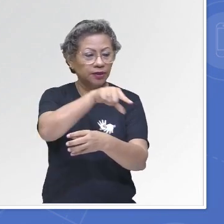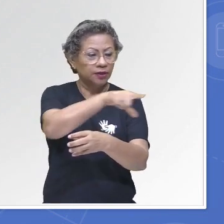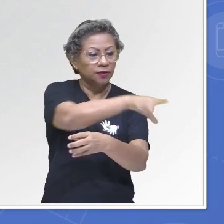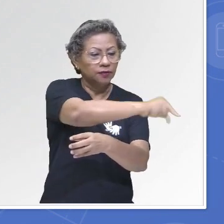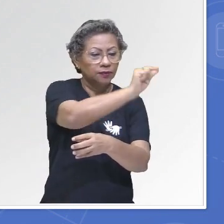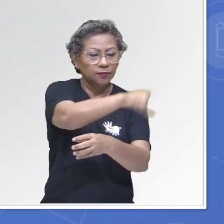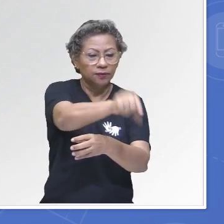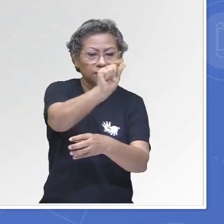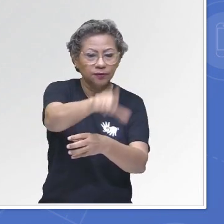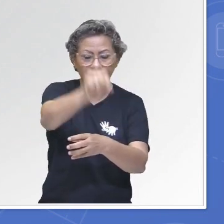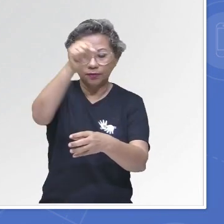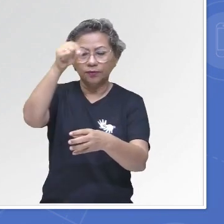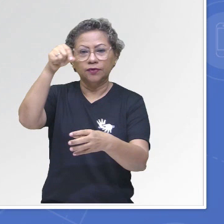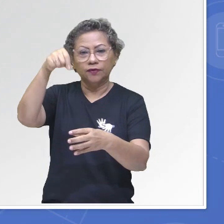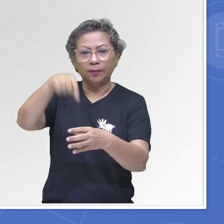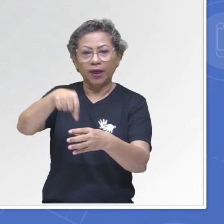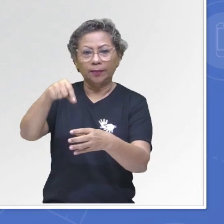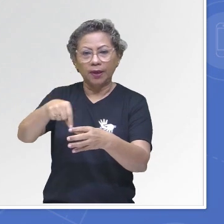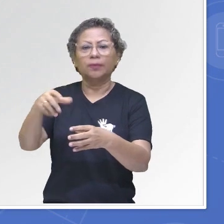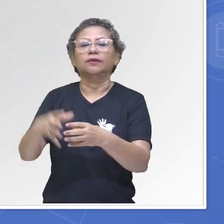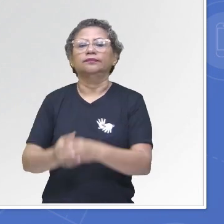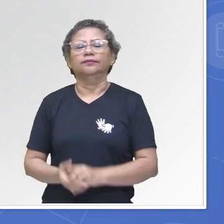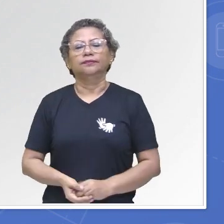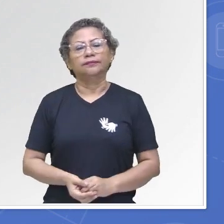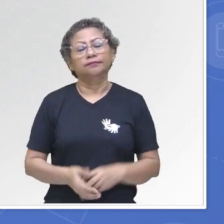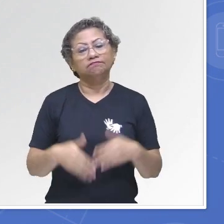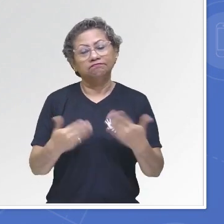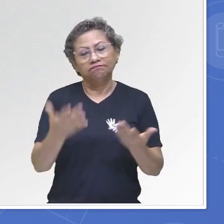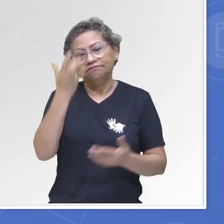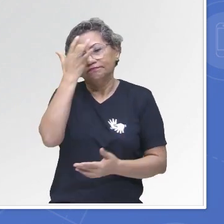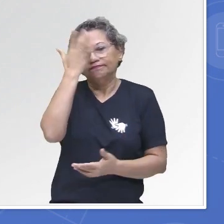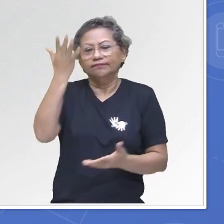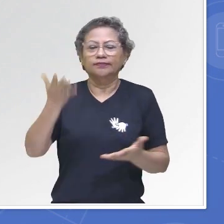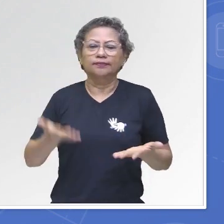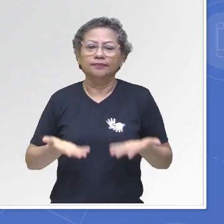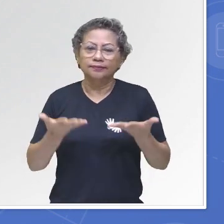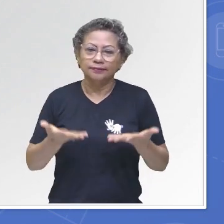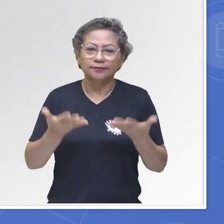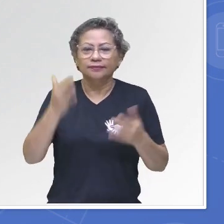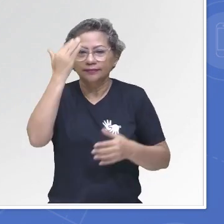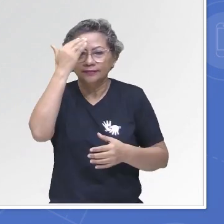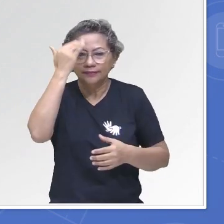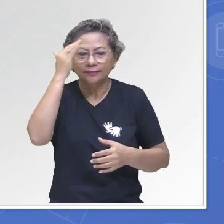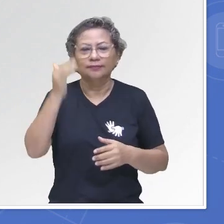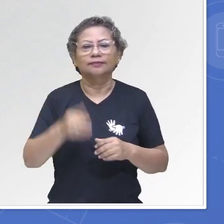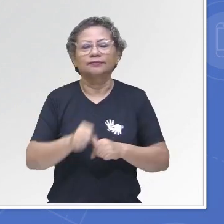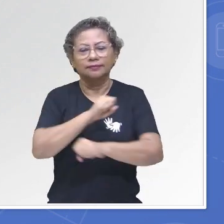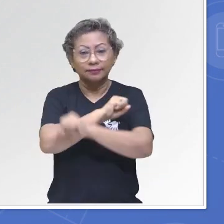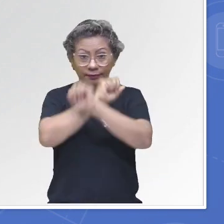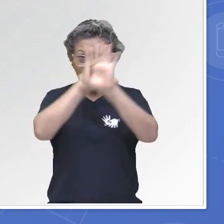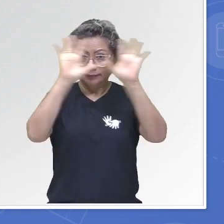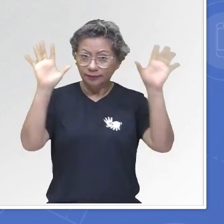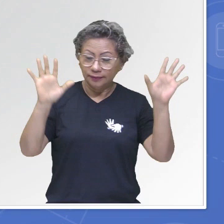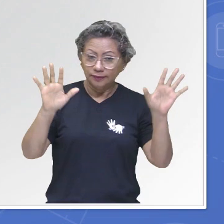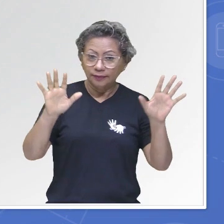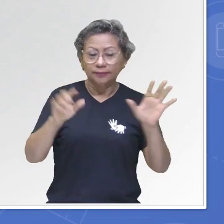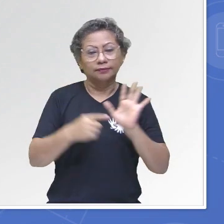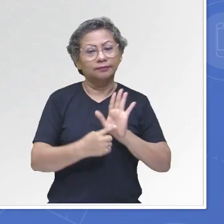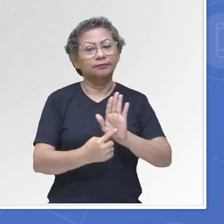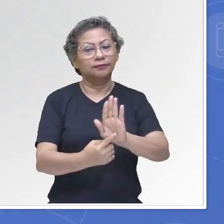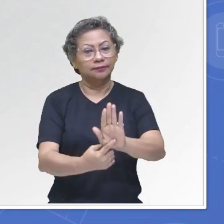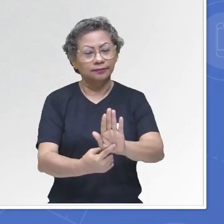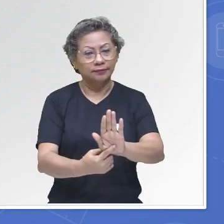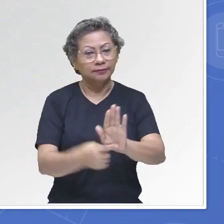indivíduo de cada grupo, tá? Isso garante, como foi mencionado ainda há pouco, né? A qualidade, né? A gente pode ir aí, através dessa